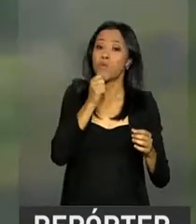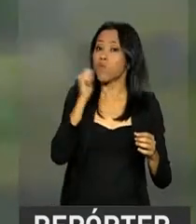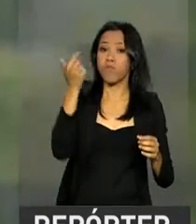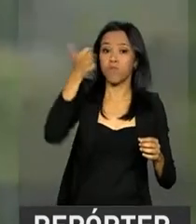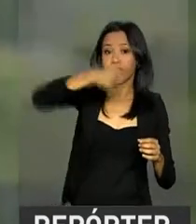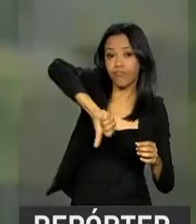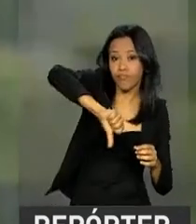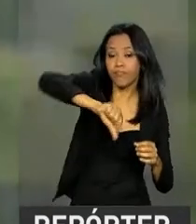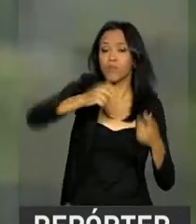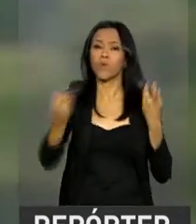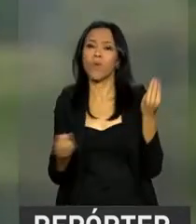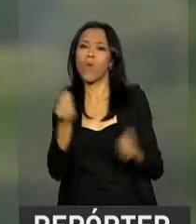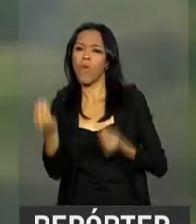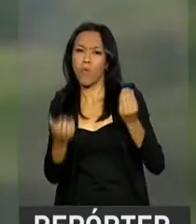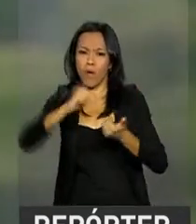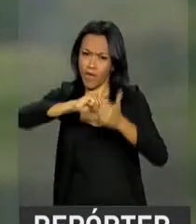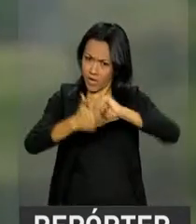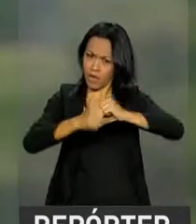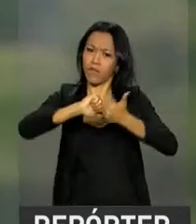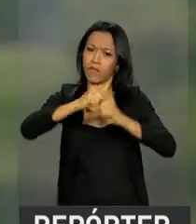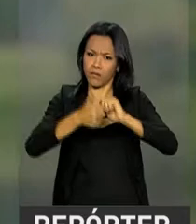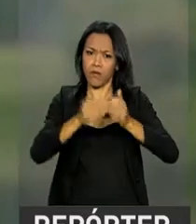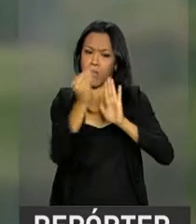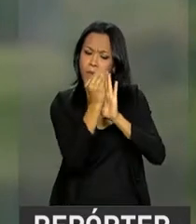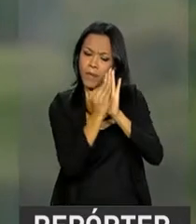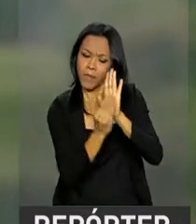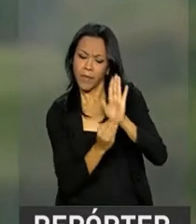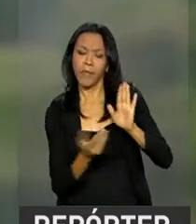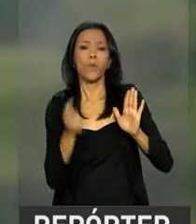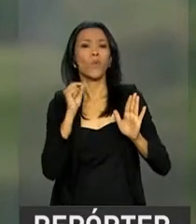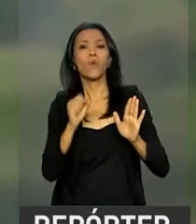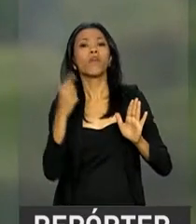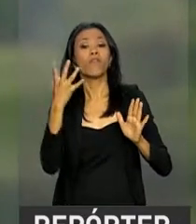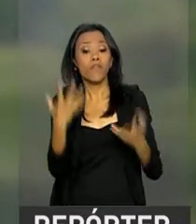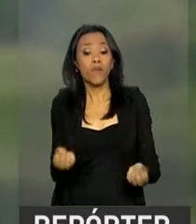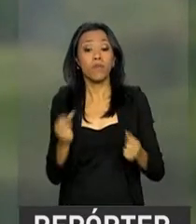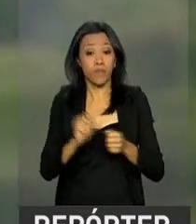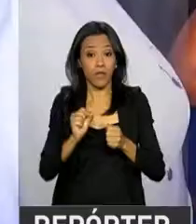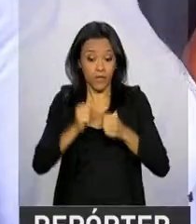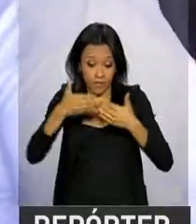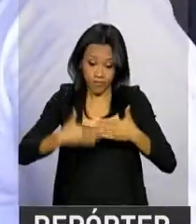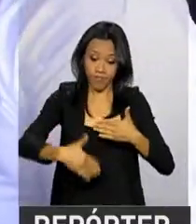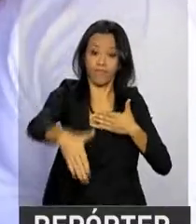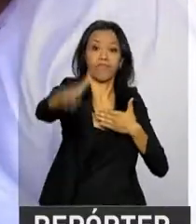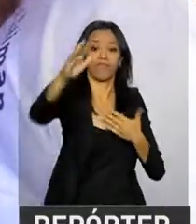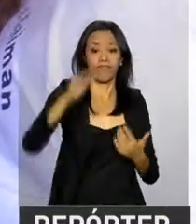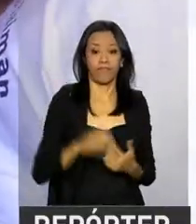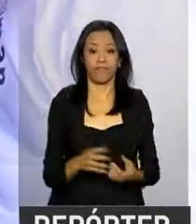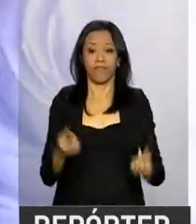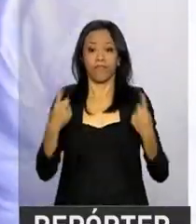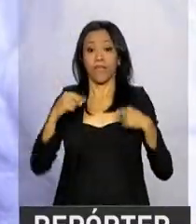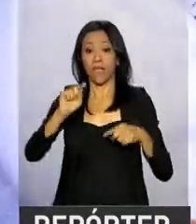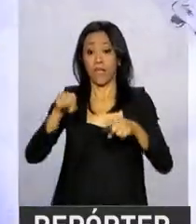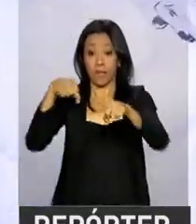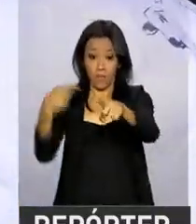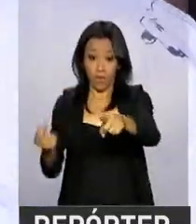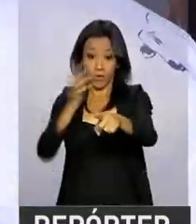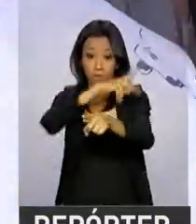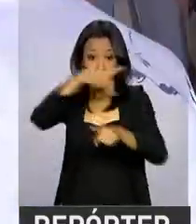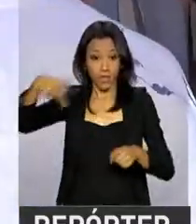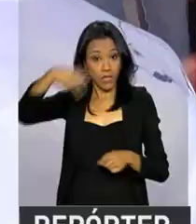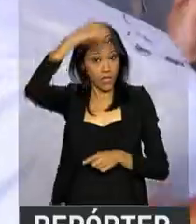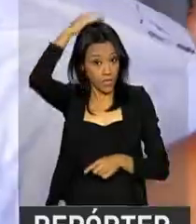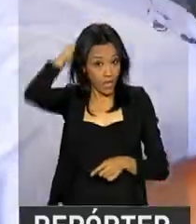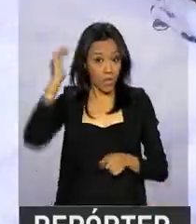ou seja entendeu o todo pra gente poder ver o que vamos fazer daqui pra frente depois o presidente anunciou medidas para